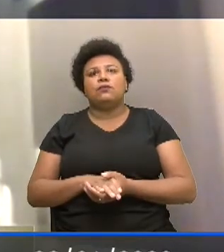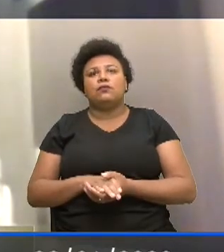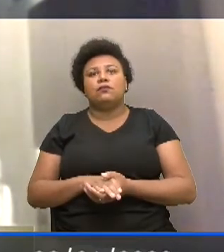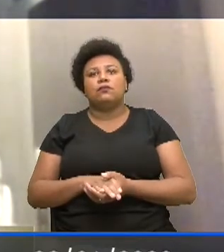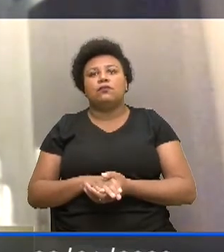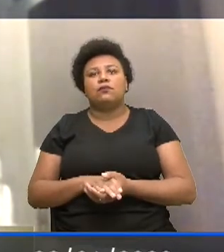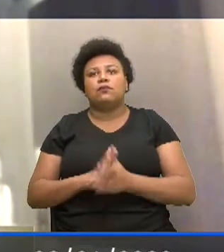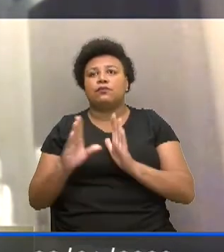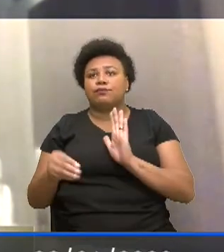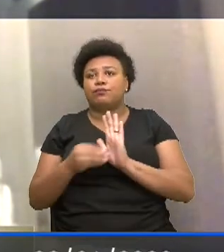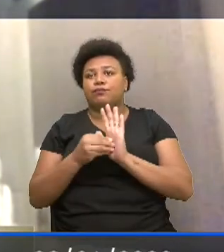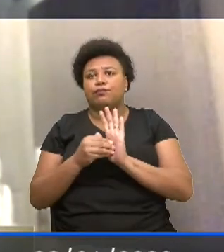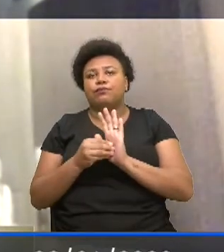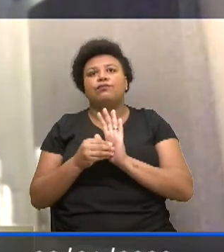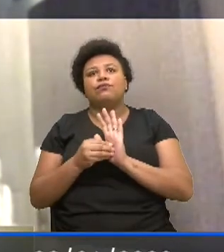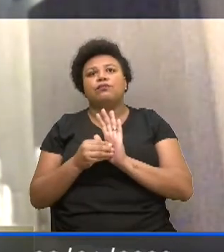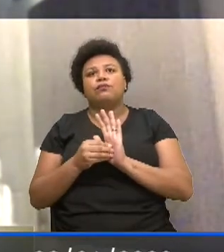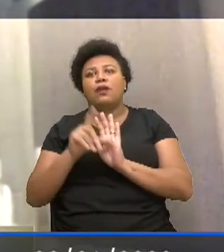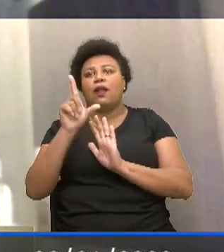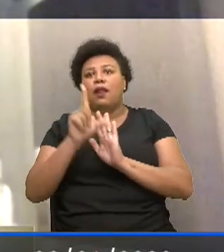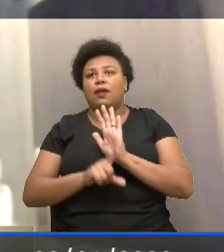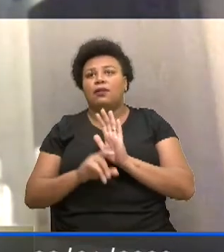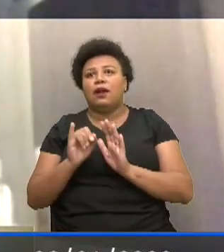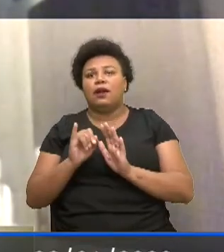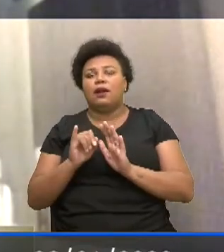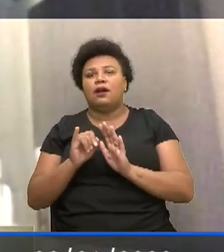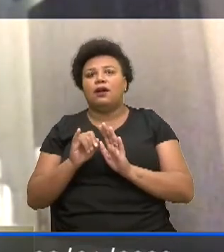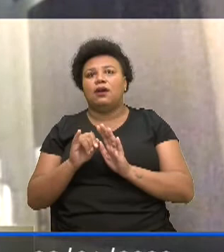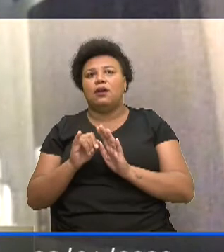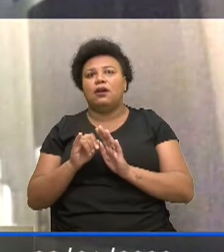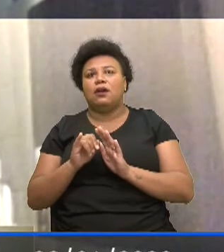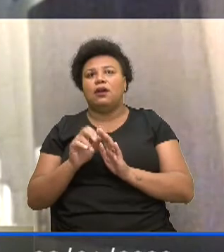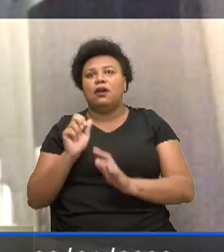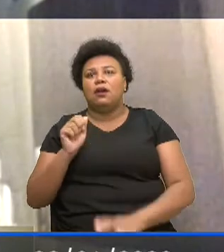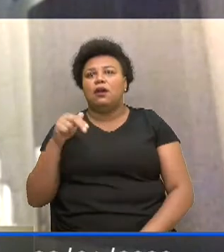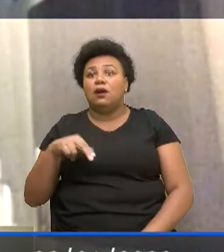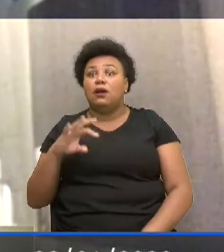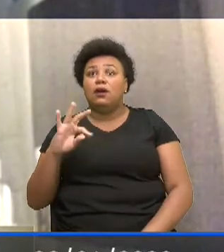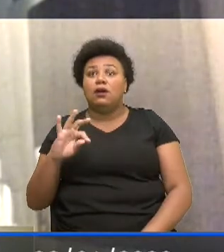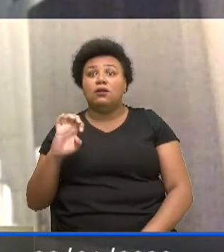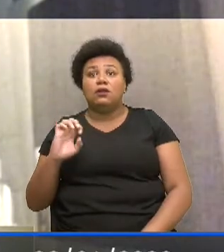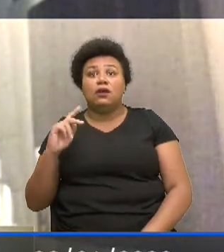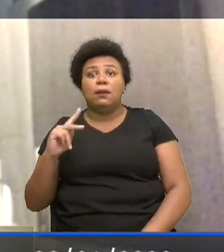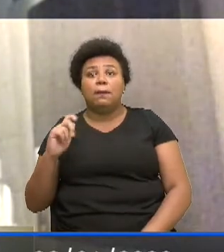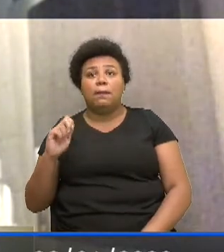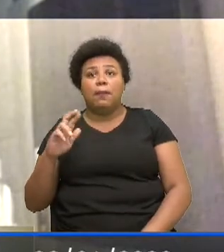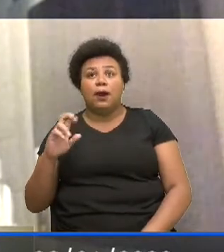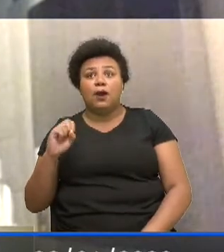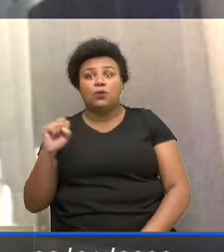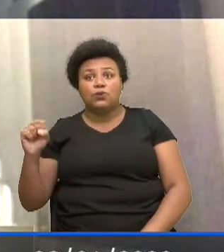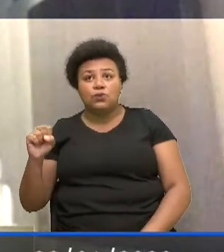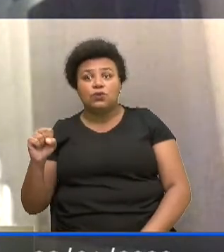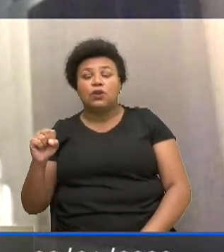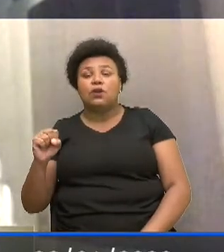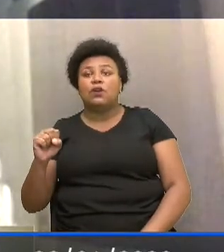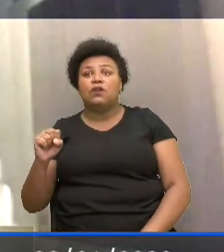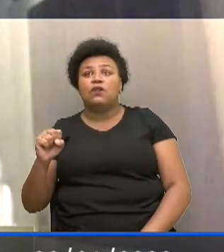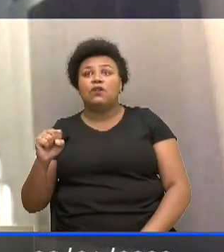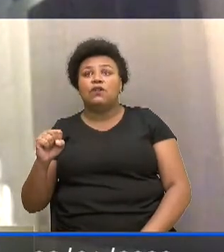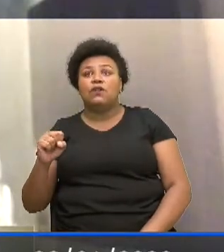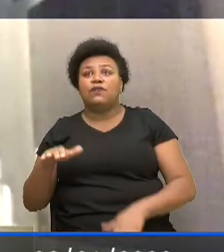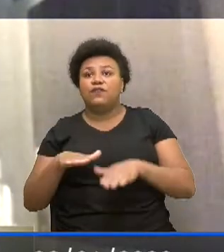a inclusão da instalação de anteparos físicos sobre as mesas dos refeitórios. Tá?